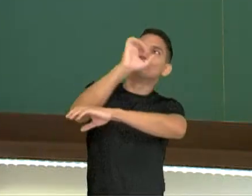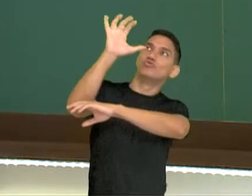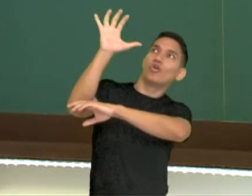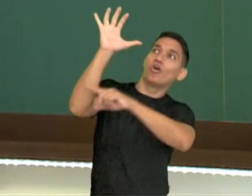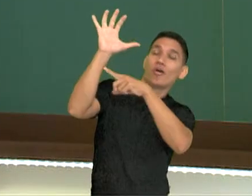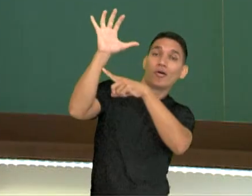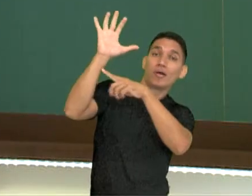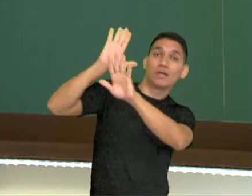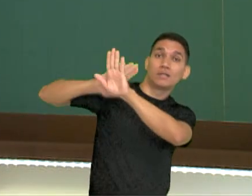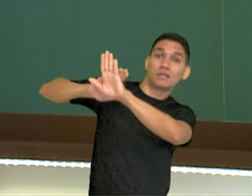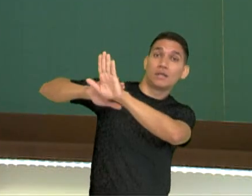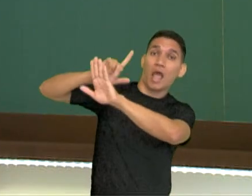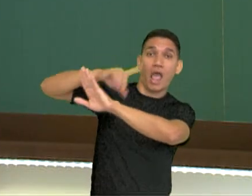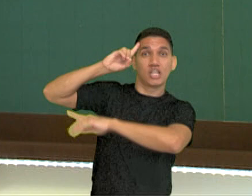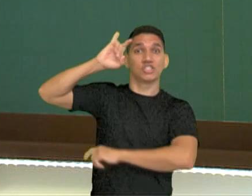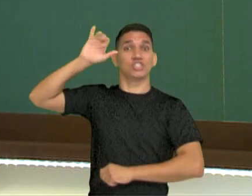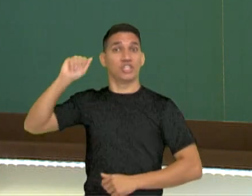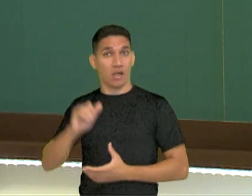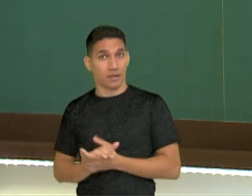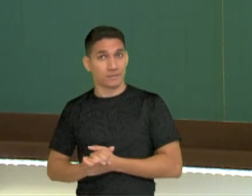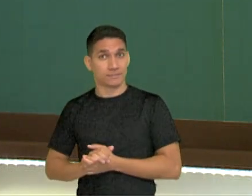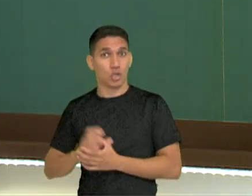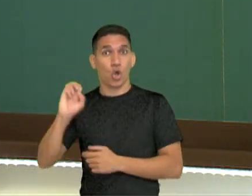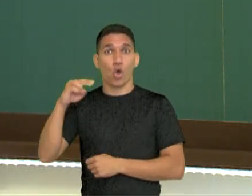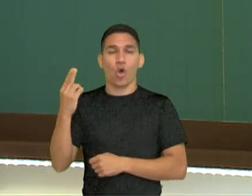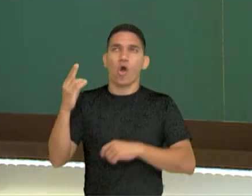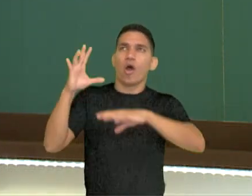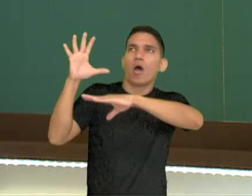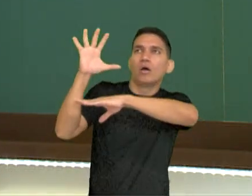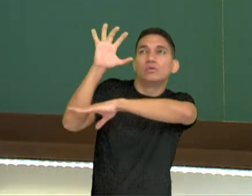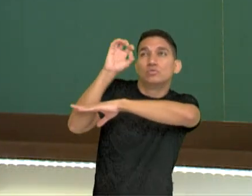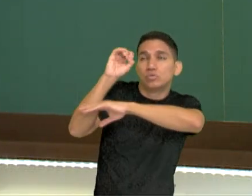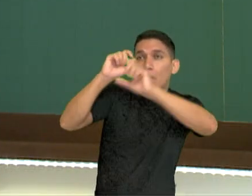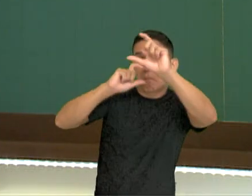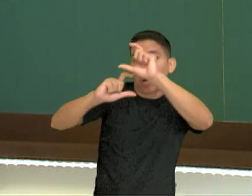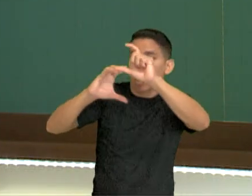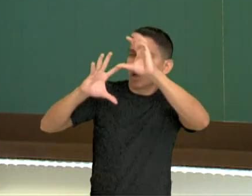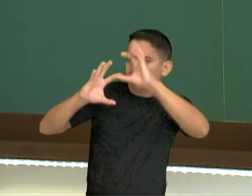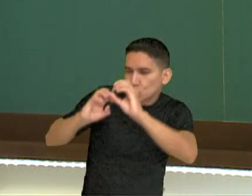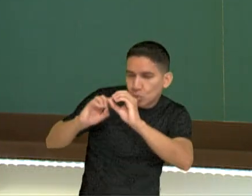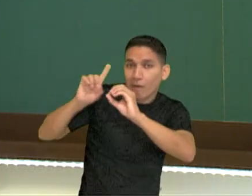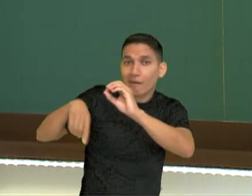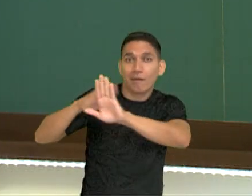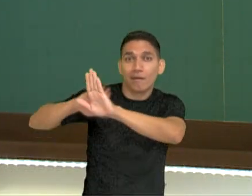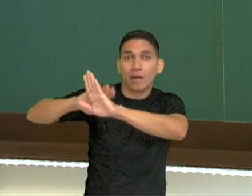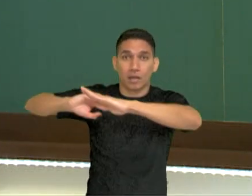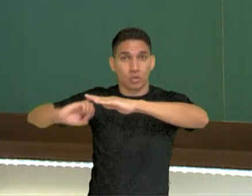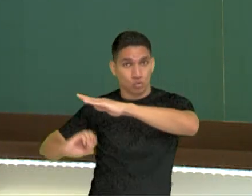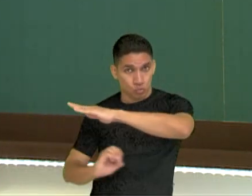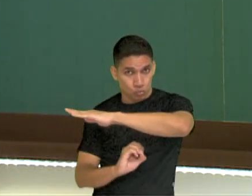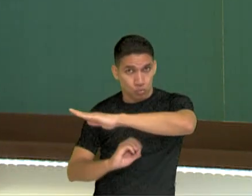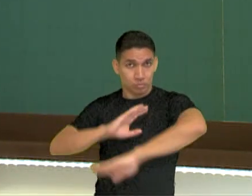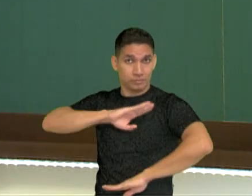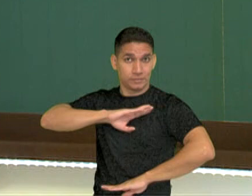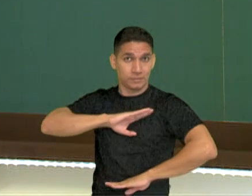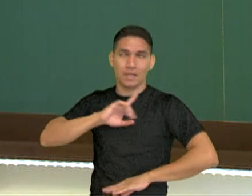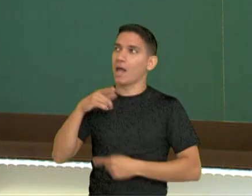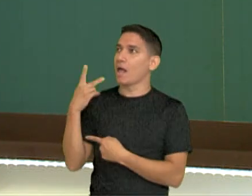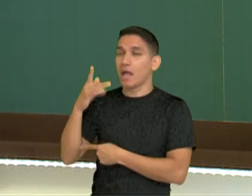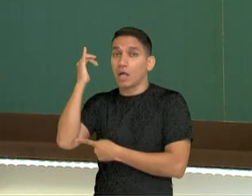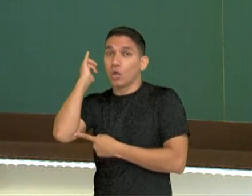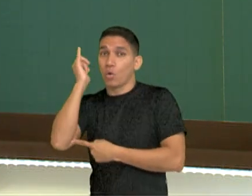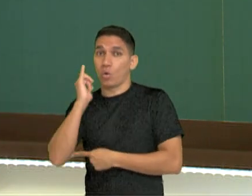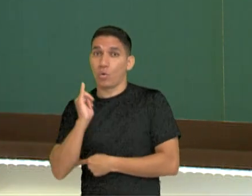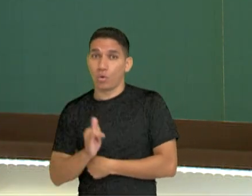para dizer que era o dia, né? Ou tá lá uma escuridão para dizer que aquele momento era a noite. Na história aqui, né, de